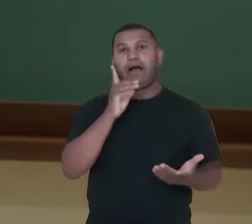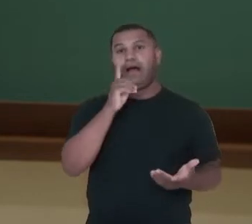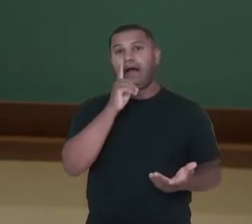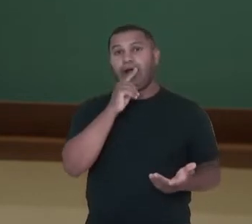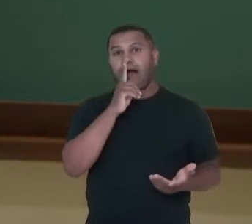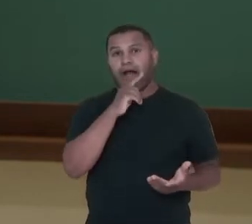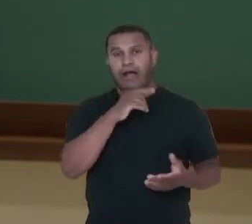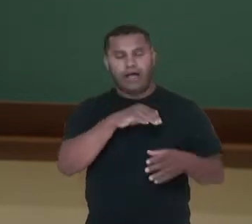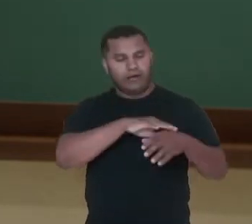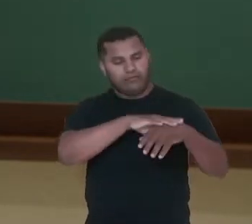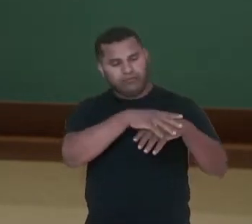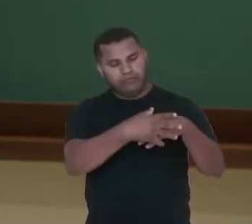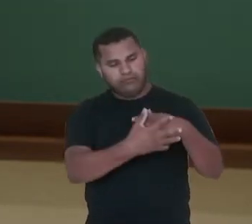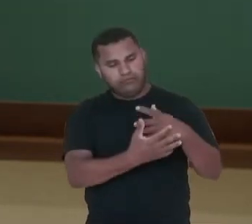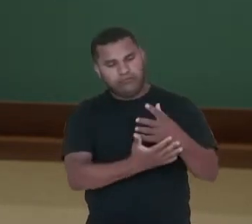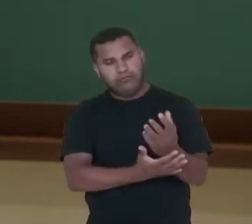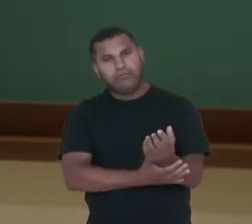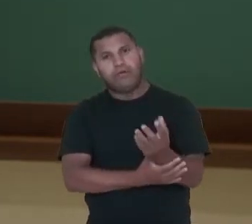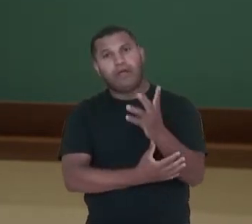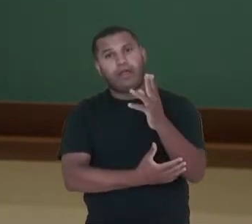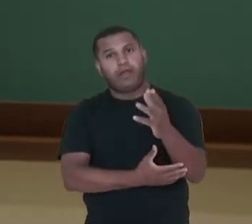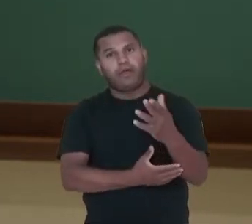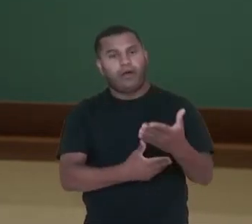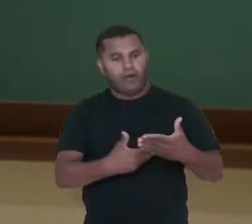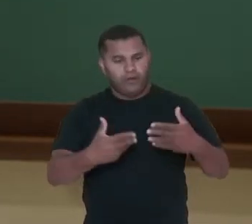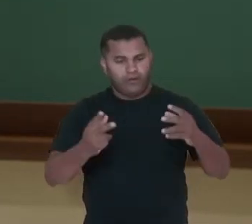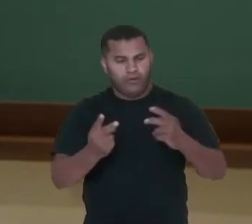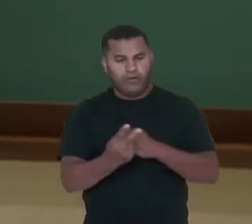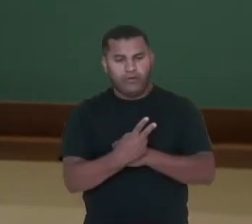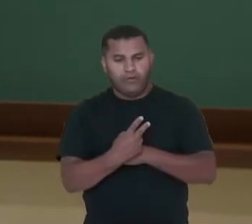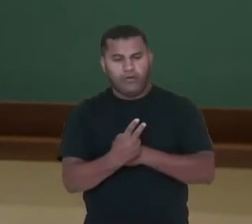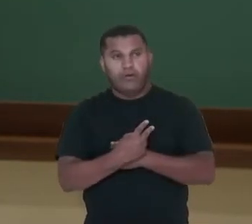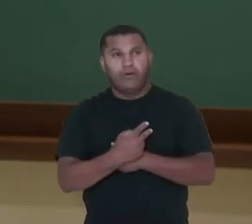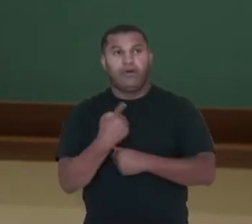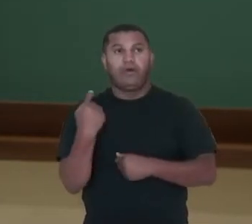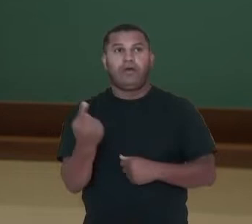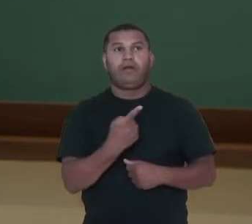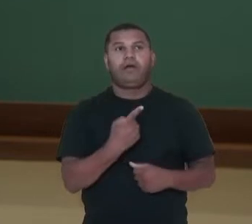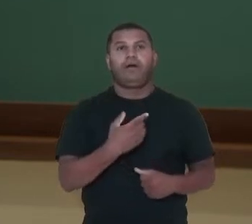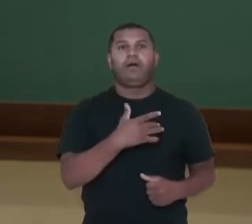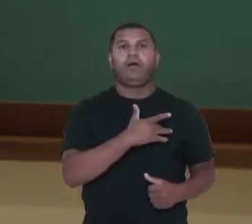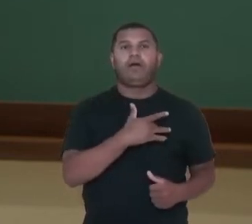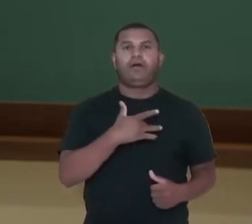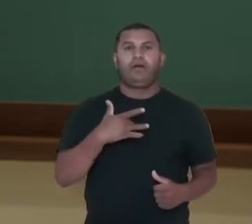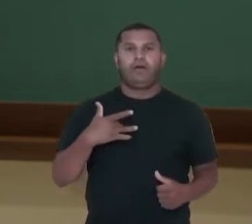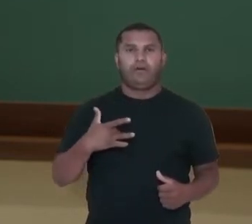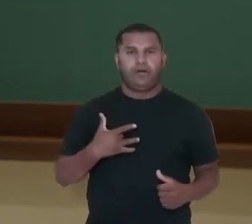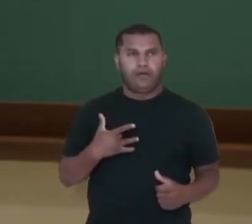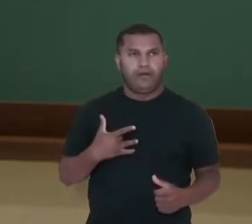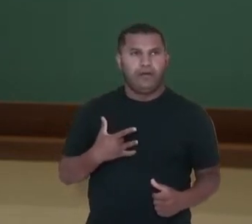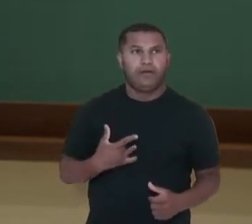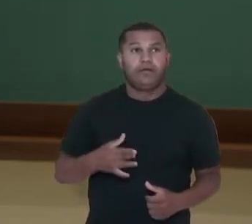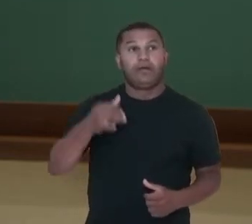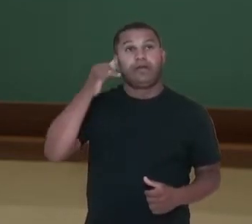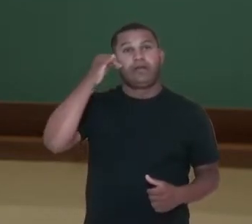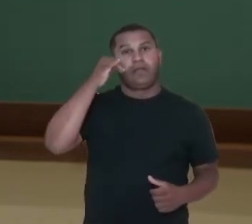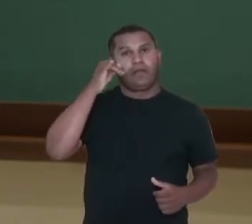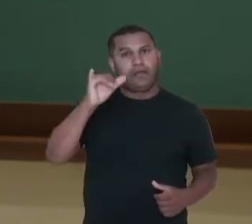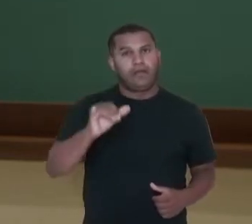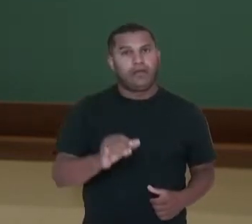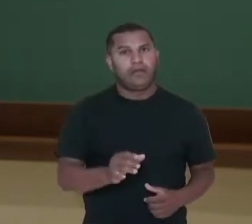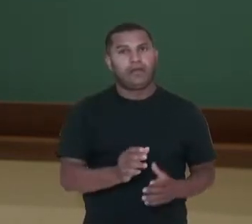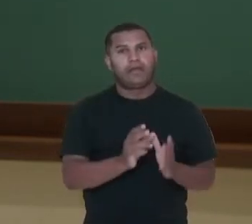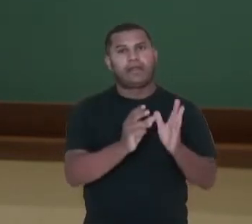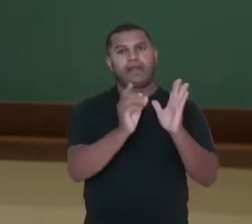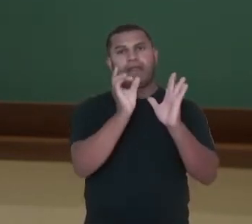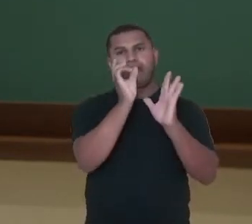valorizando mais a nossa saúde, estamos cultivando mais saúde e evitando que estes